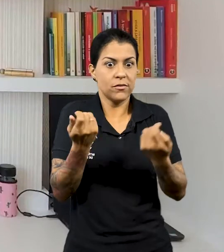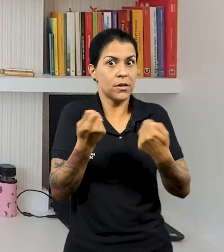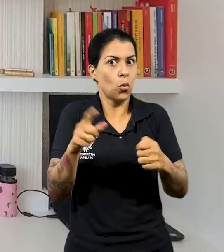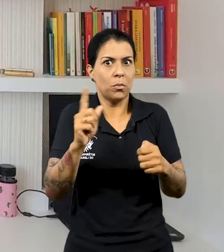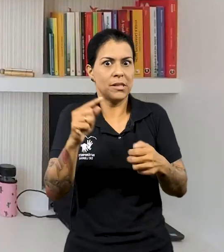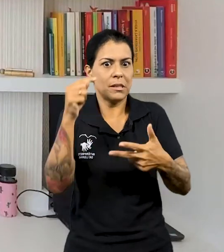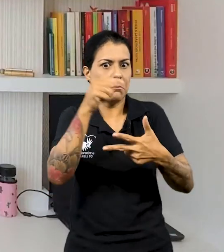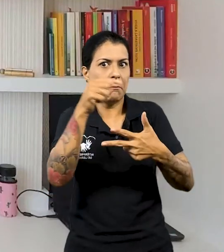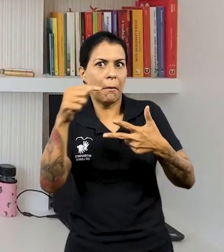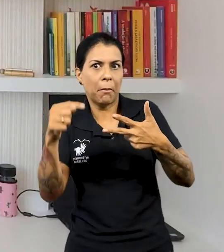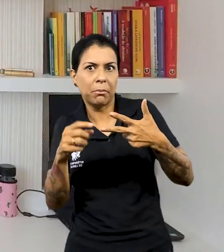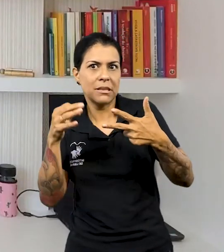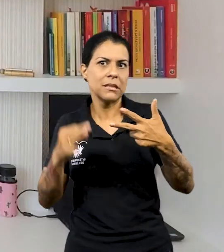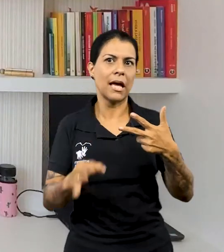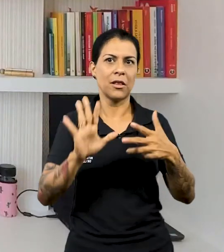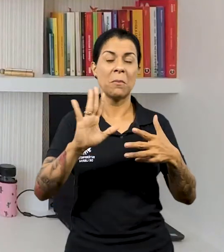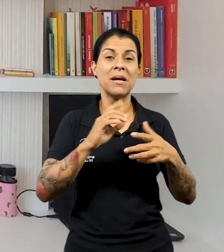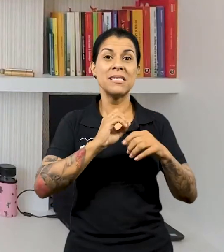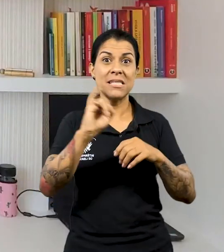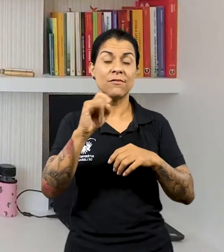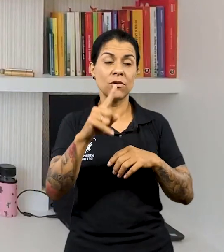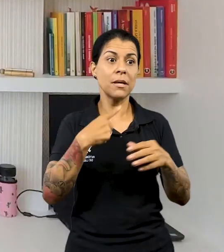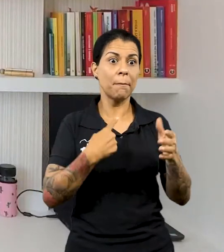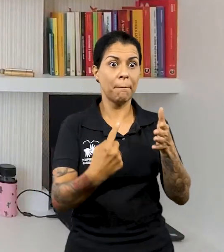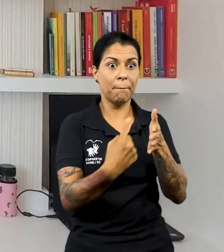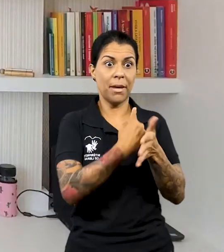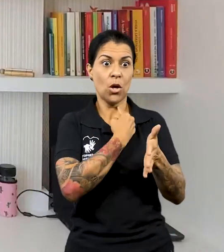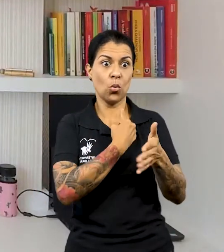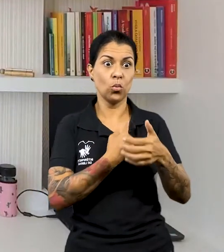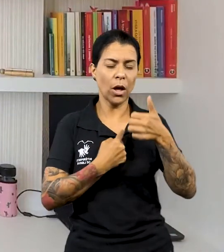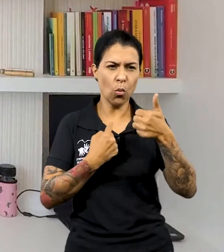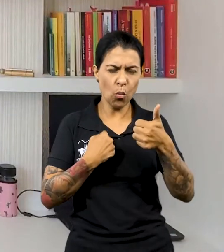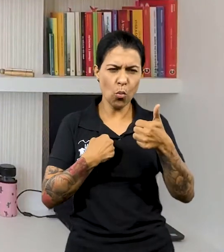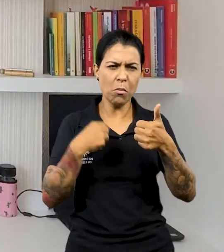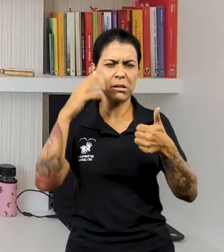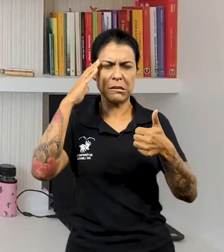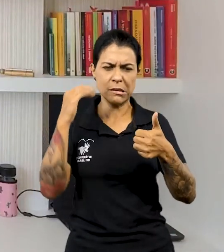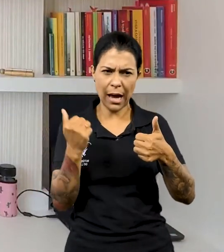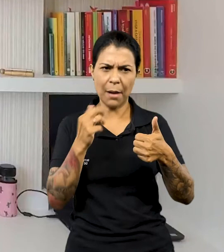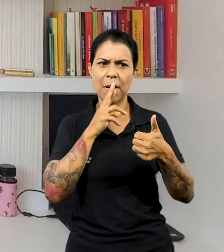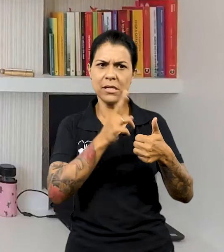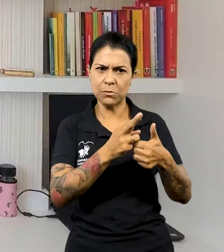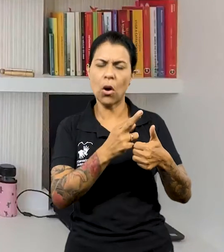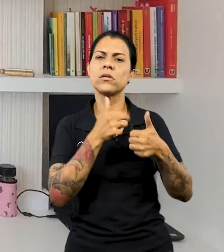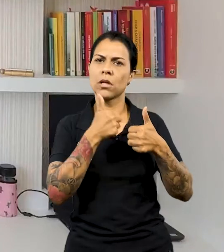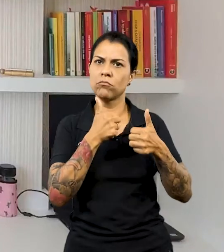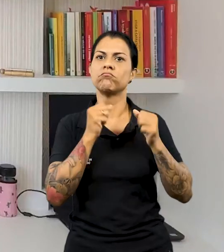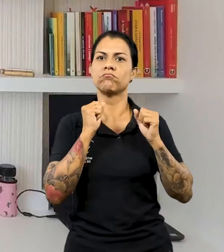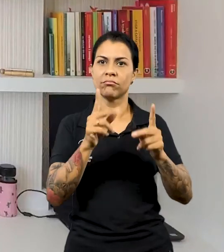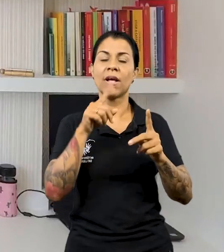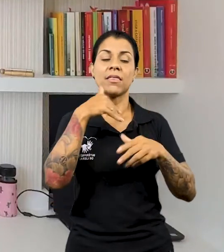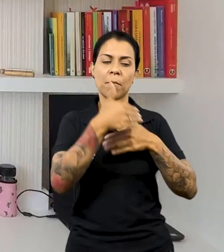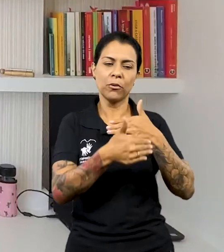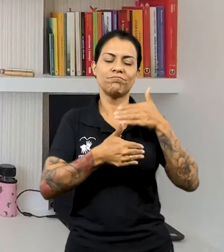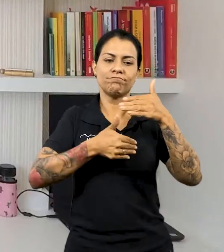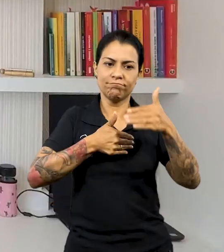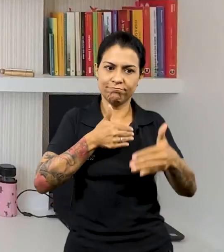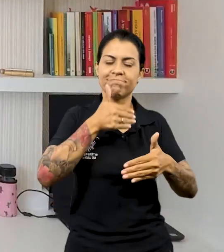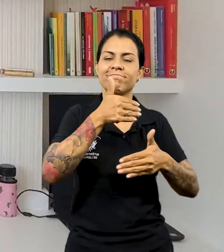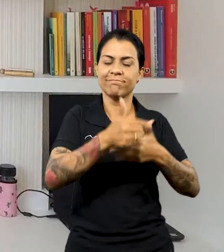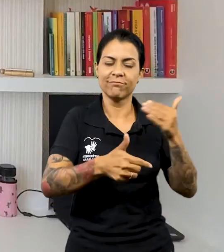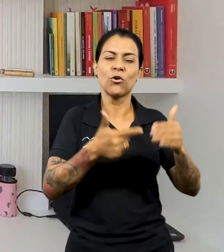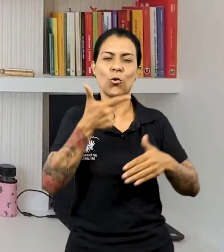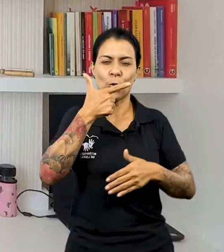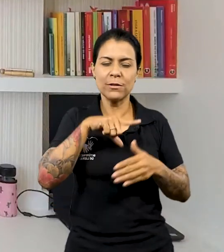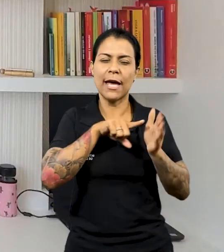precise seguir todos esses passos. Se você parar na primeira pergunta, já é uma conquista e tanto. E gradativamente, no seu